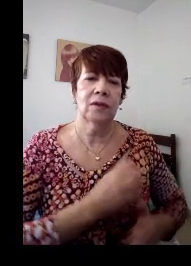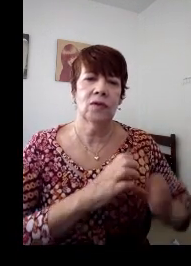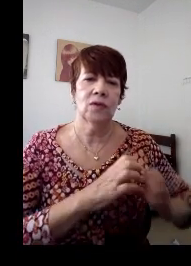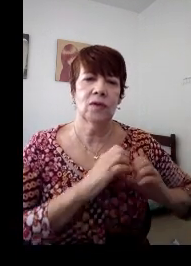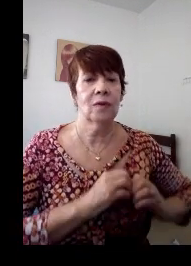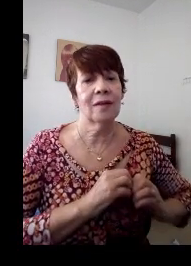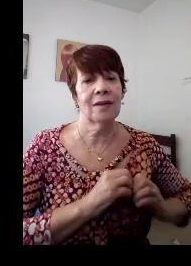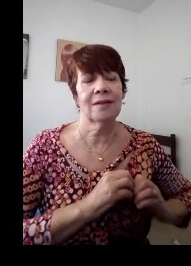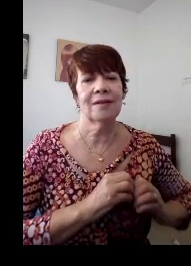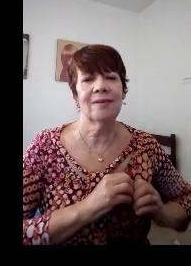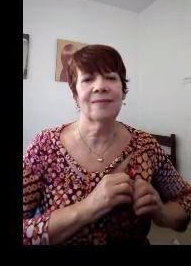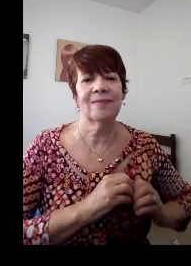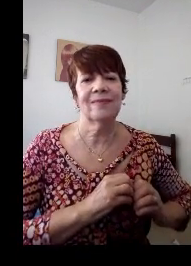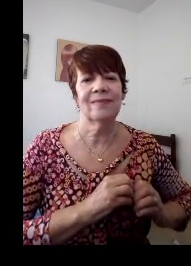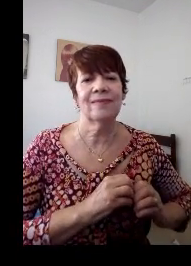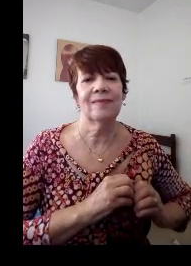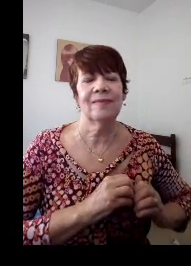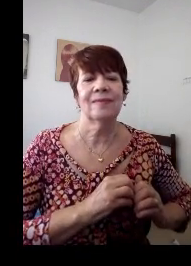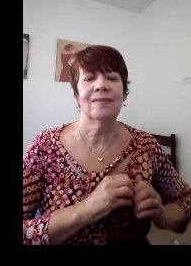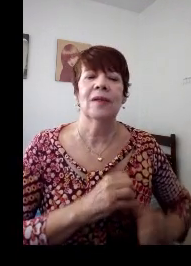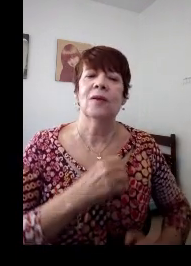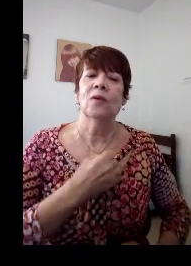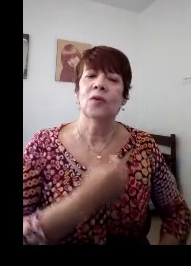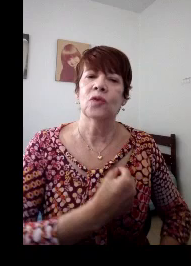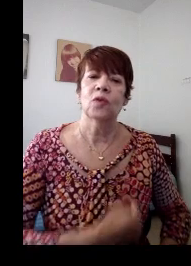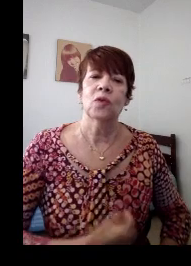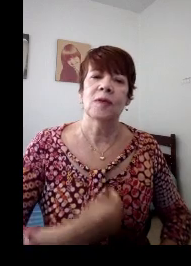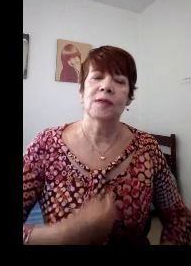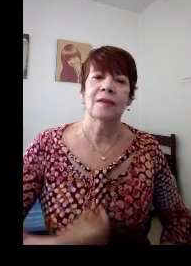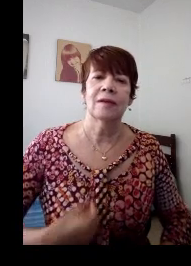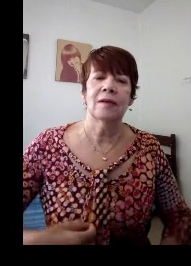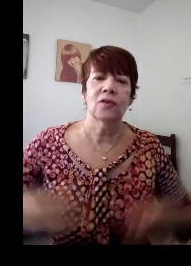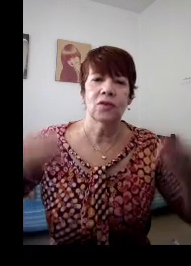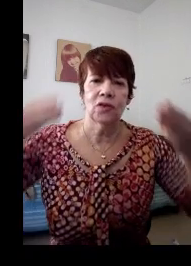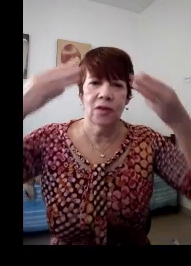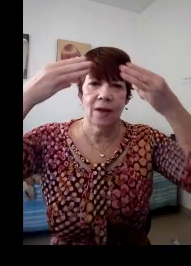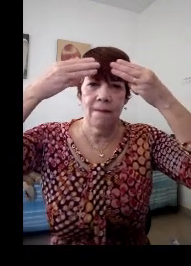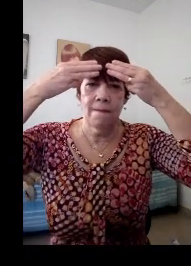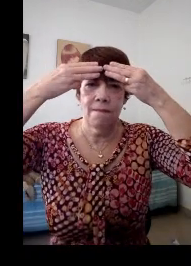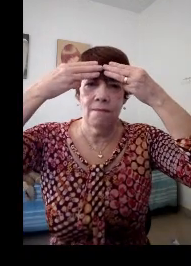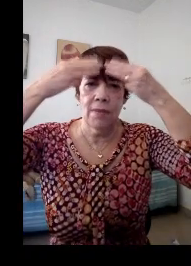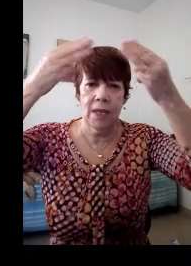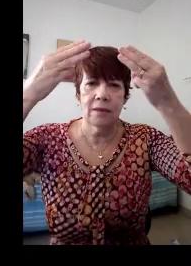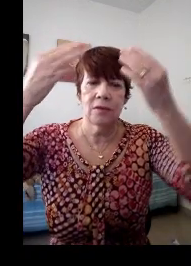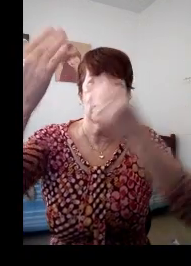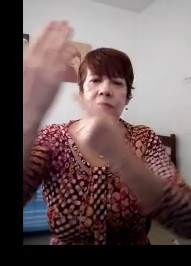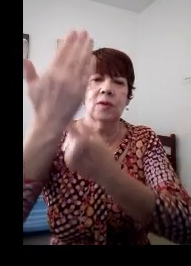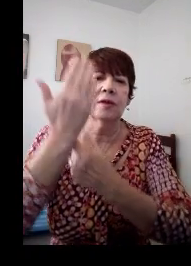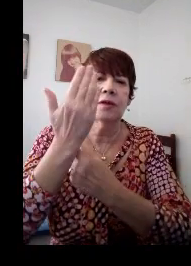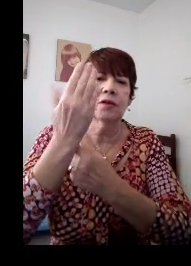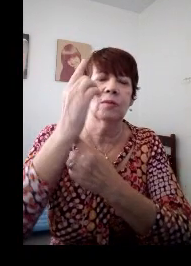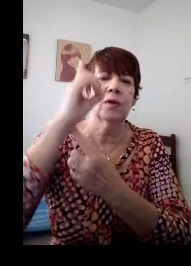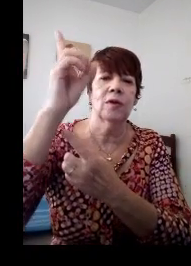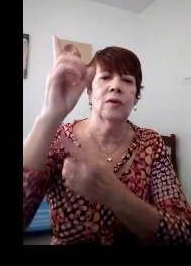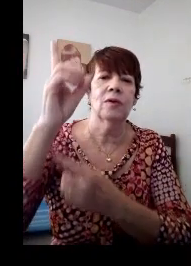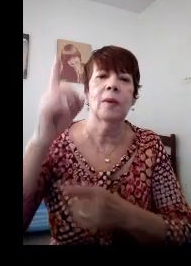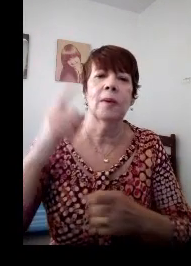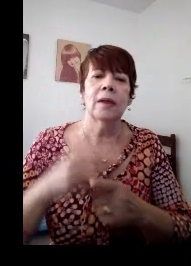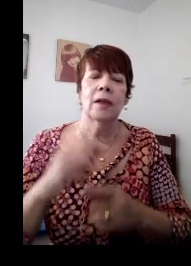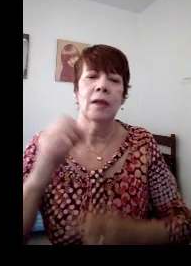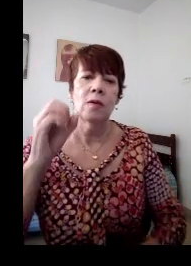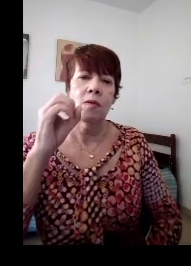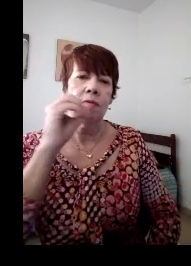José era um homem que tinha a mente protegida. Ele correu do pecado, né?